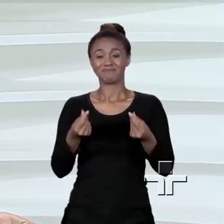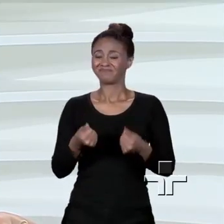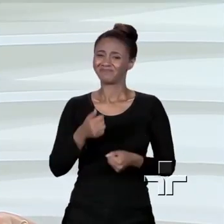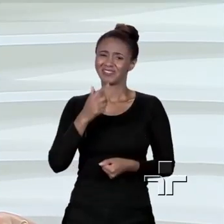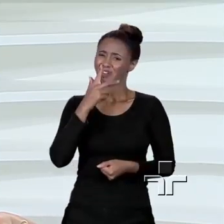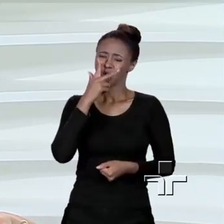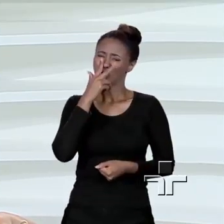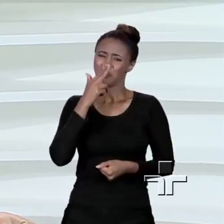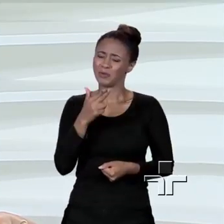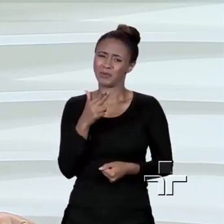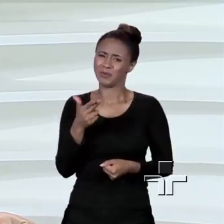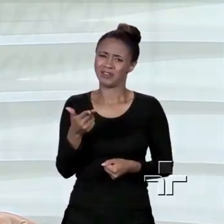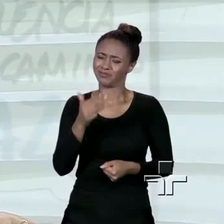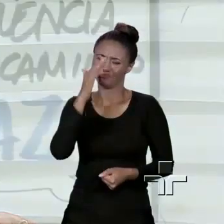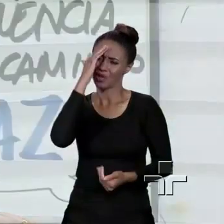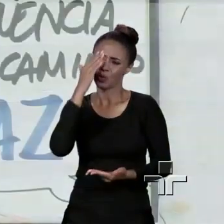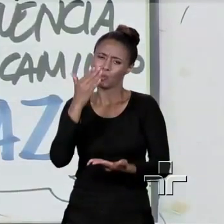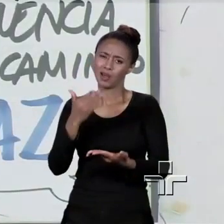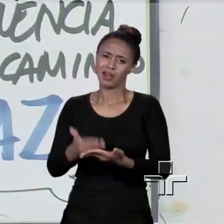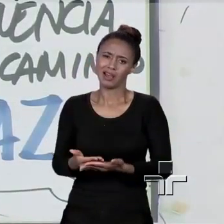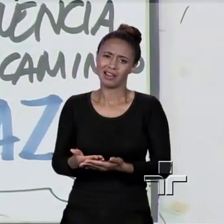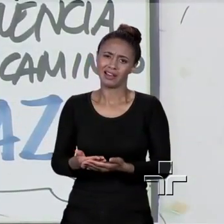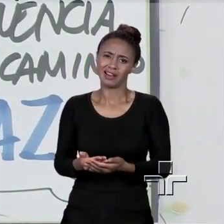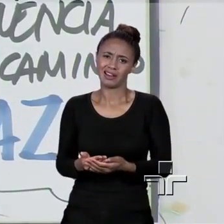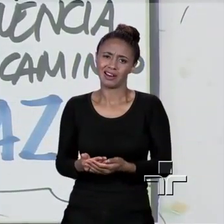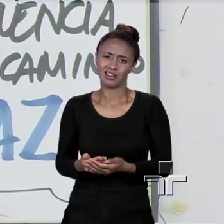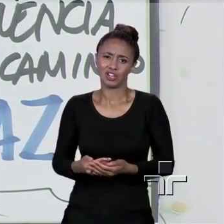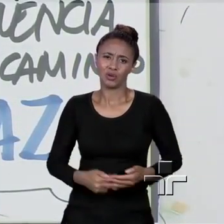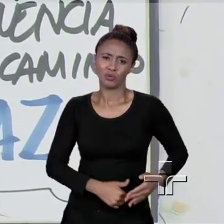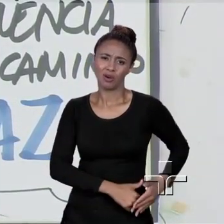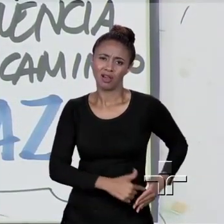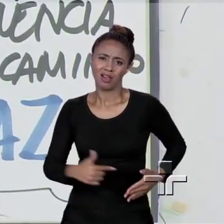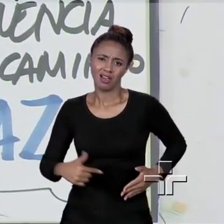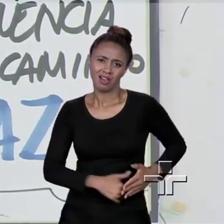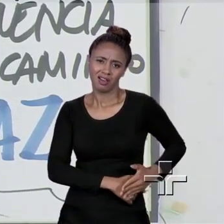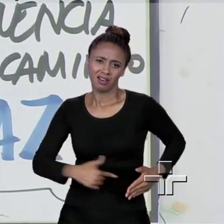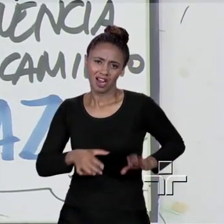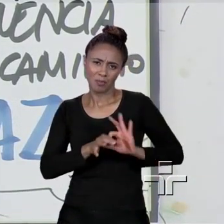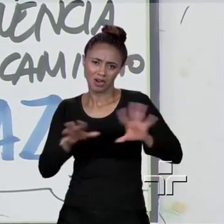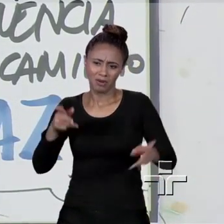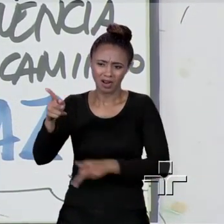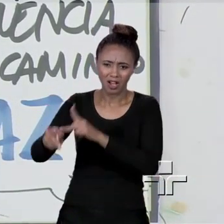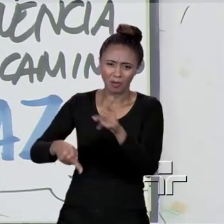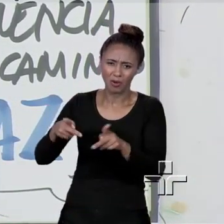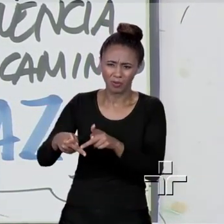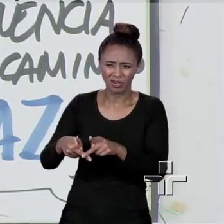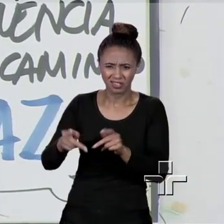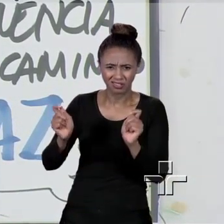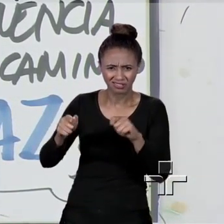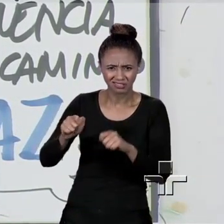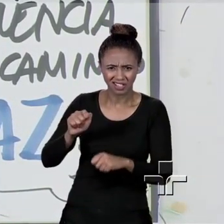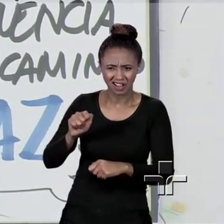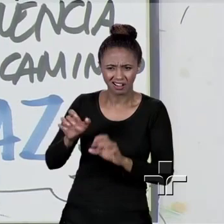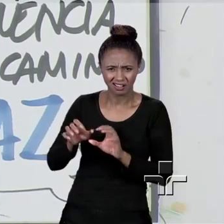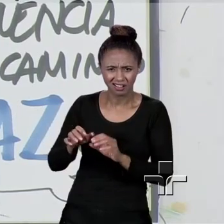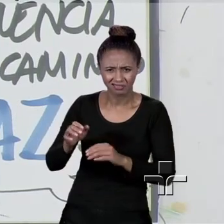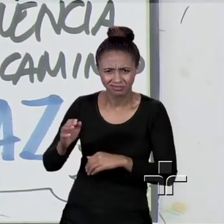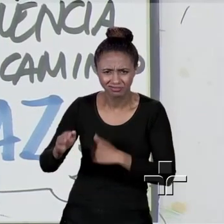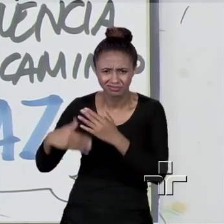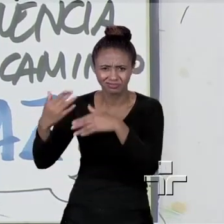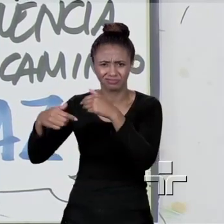forma ideal para se diminuir a violência. E eu até acredito que